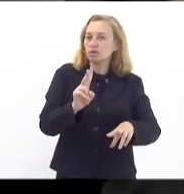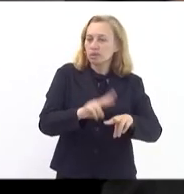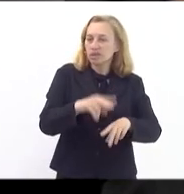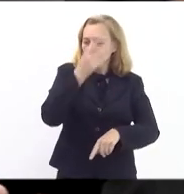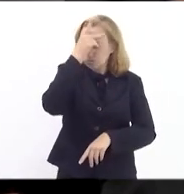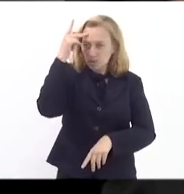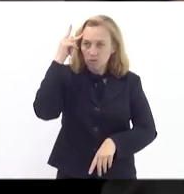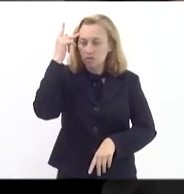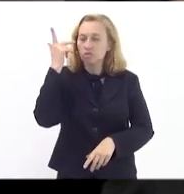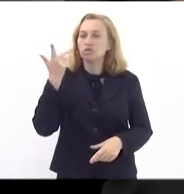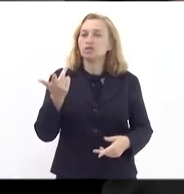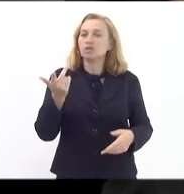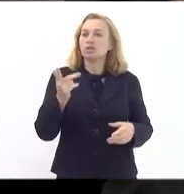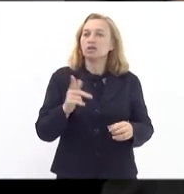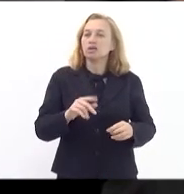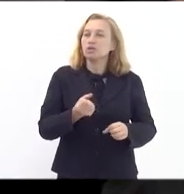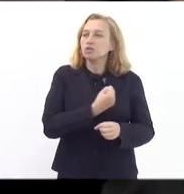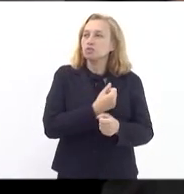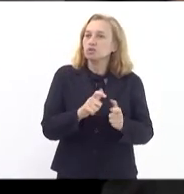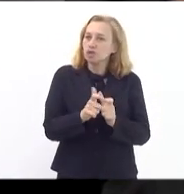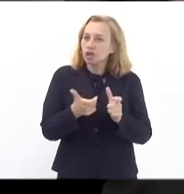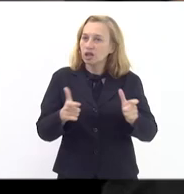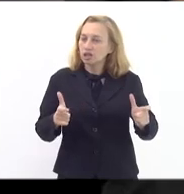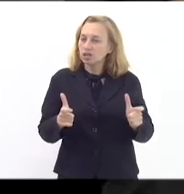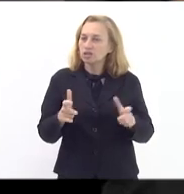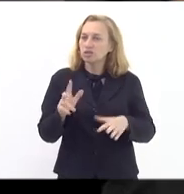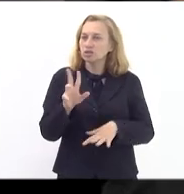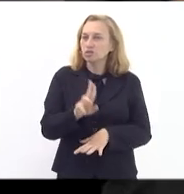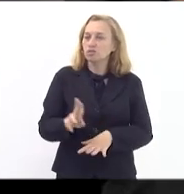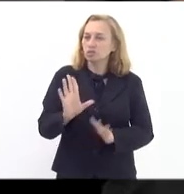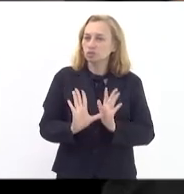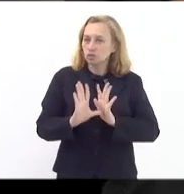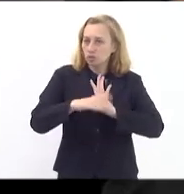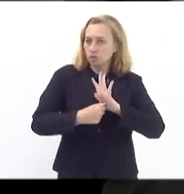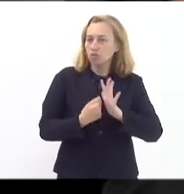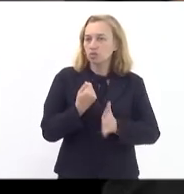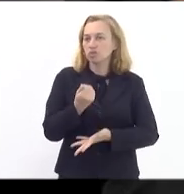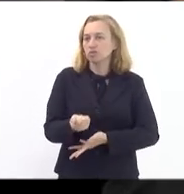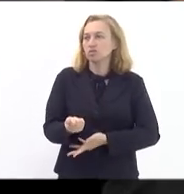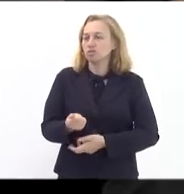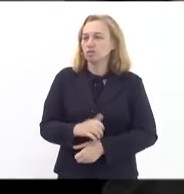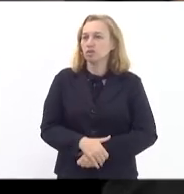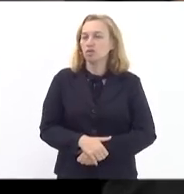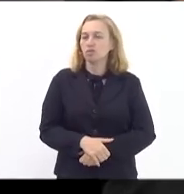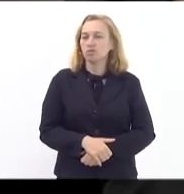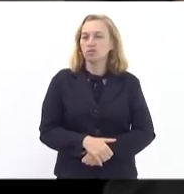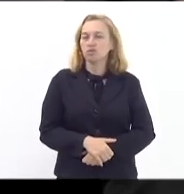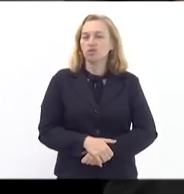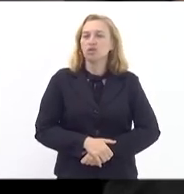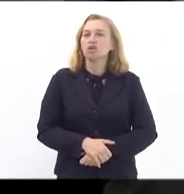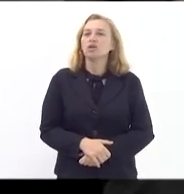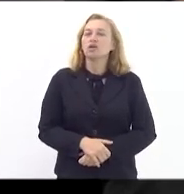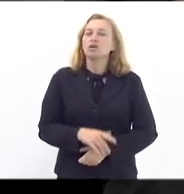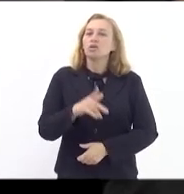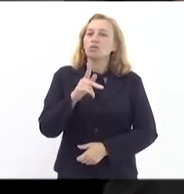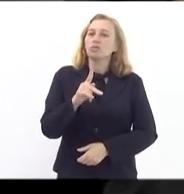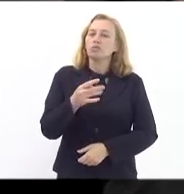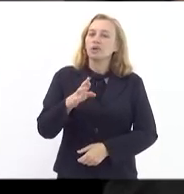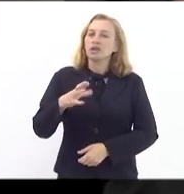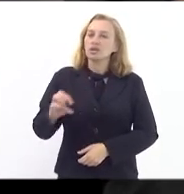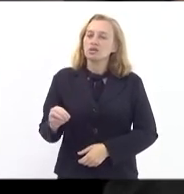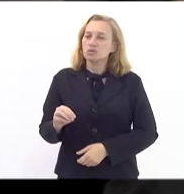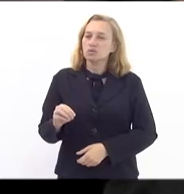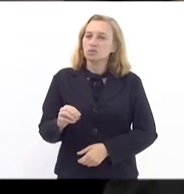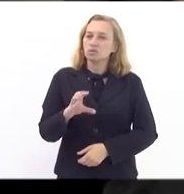a gente continua tendo um aumento expressivo do número de furtos é o preço do cobre Alumínio nos